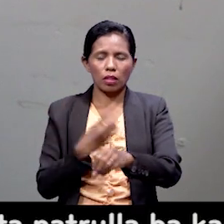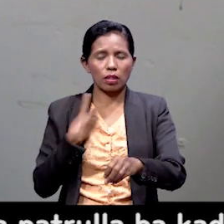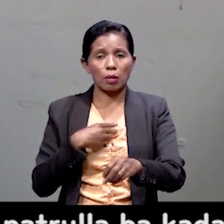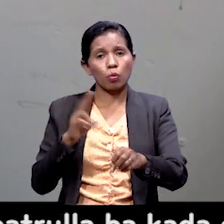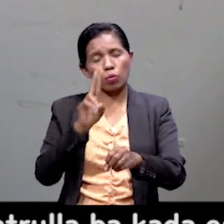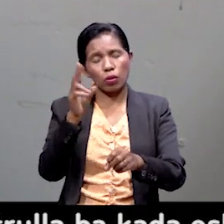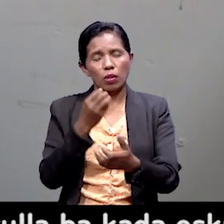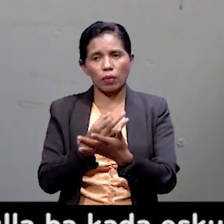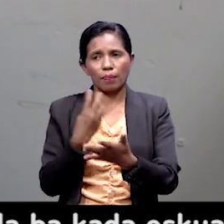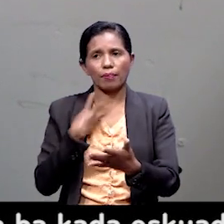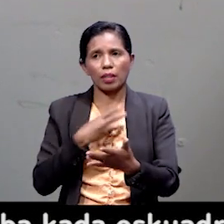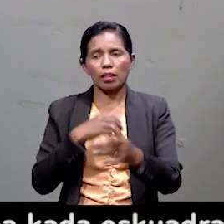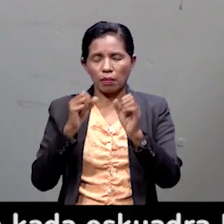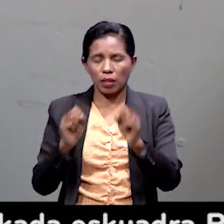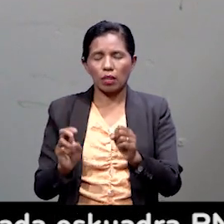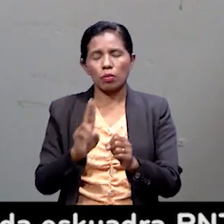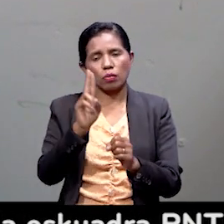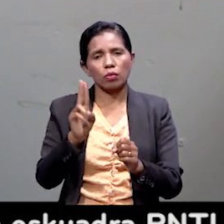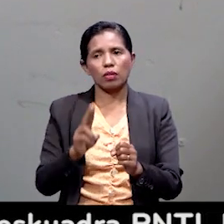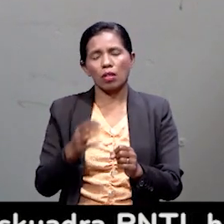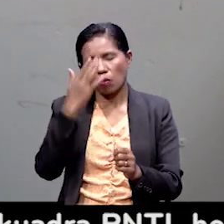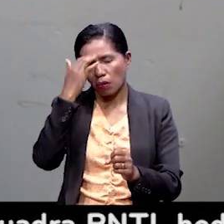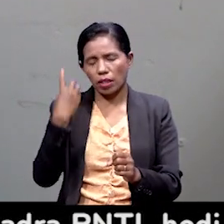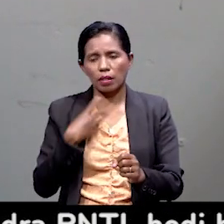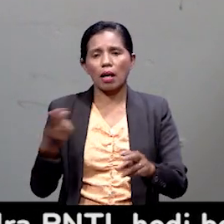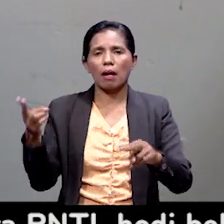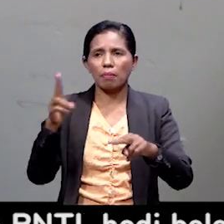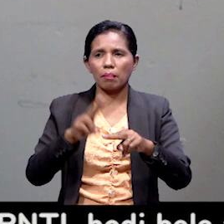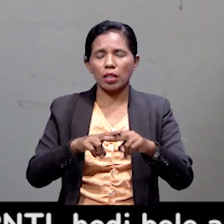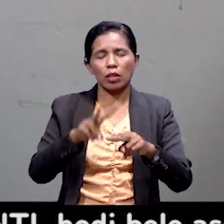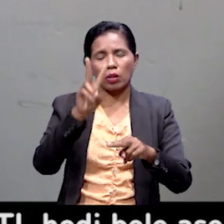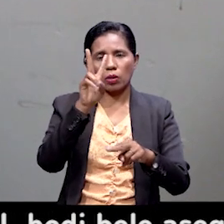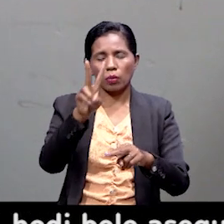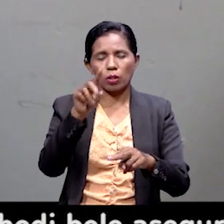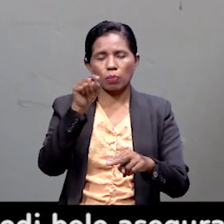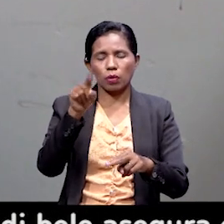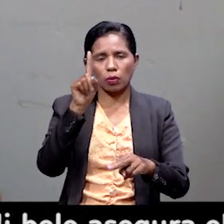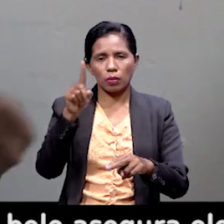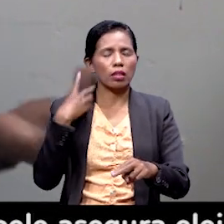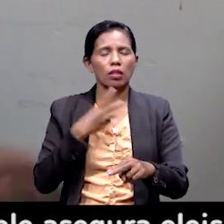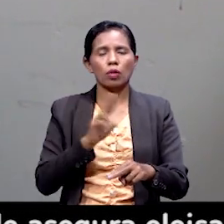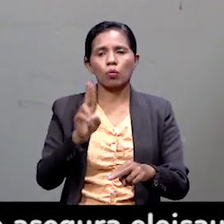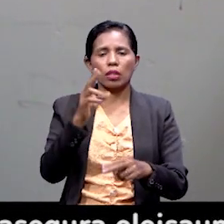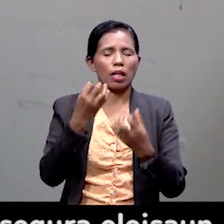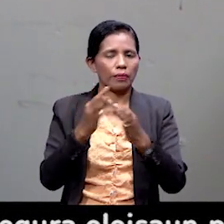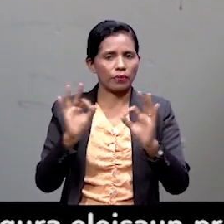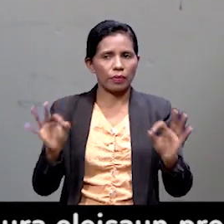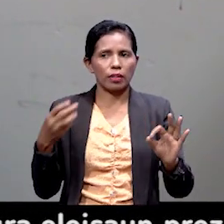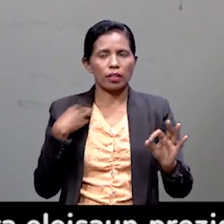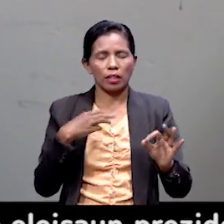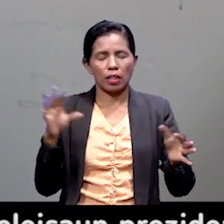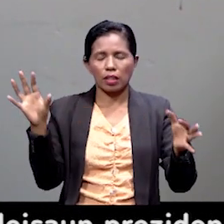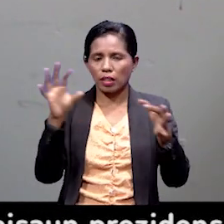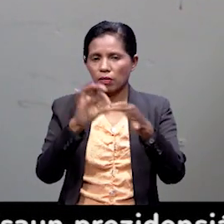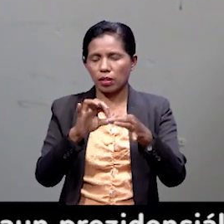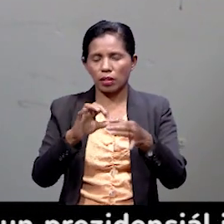que executar 1.8 nem tama sama ita carga aumenta tan saiba 2.1 depois ita executa la hota ita liga fali ba